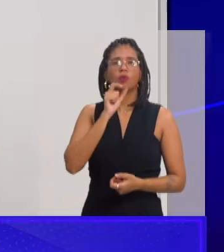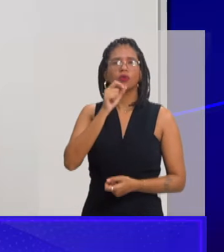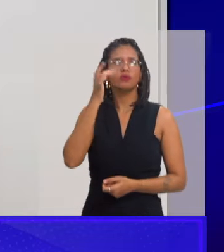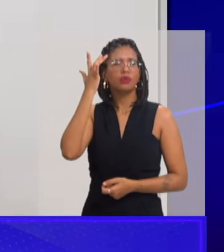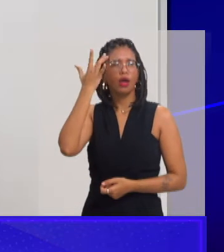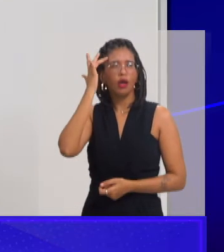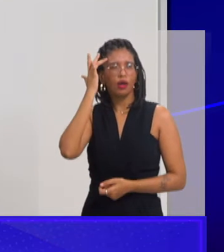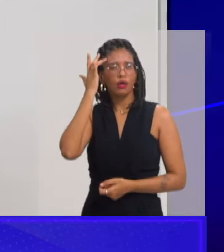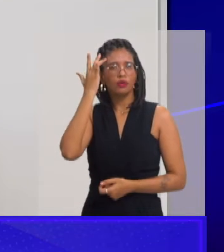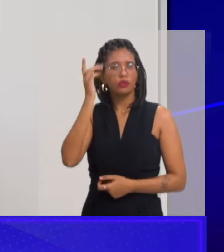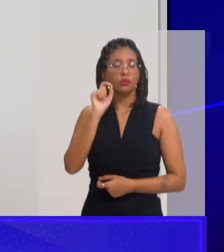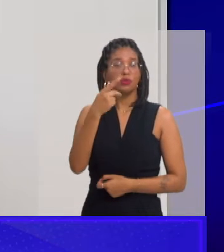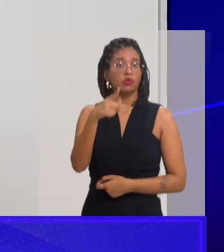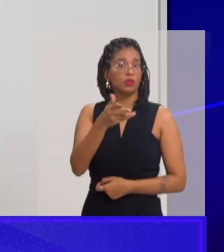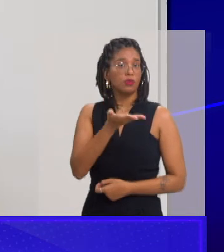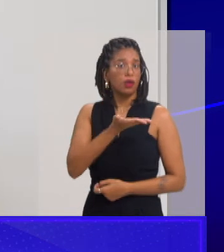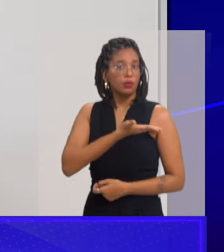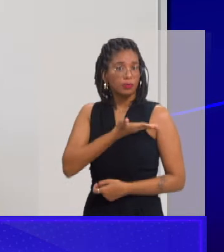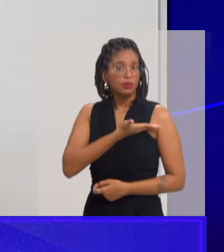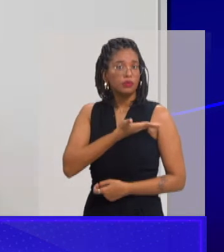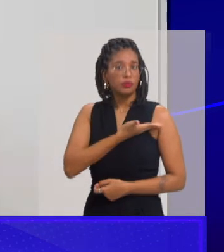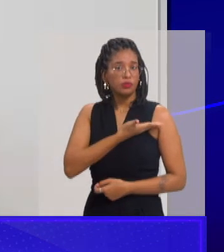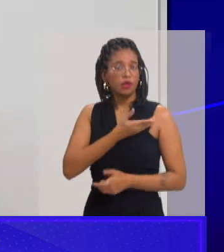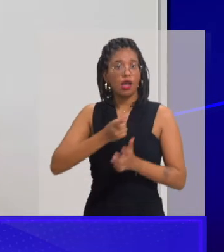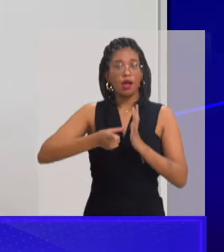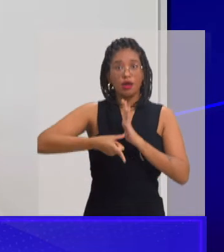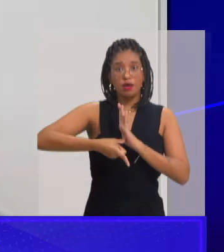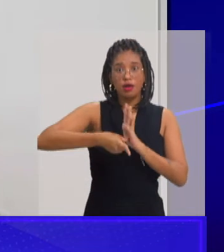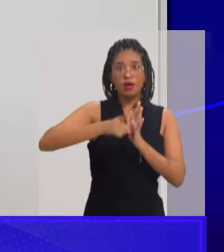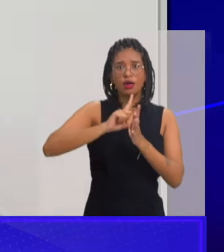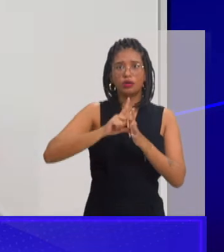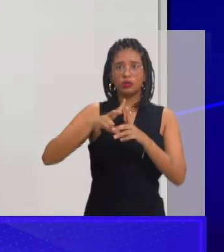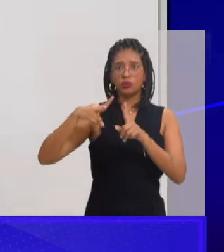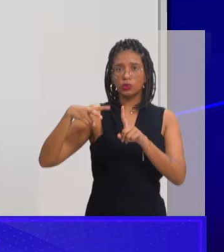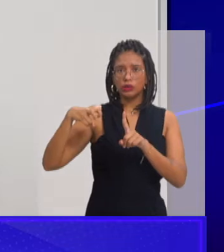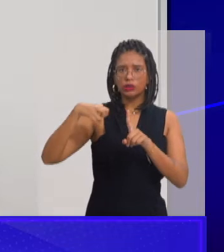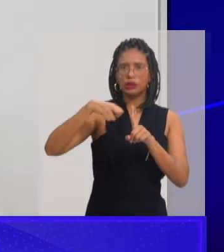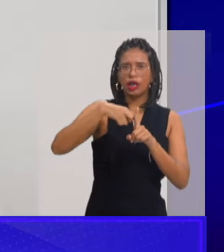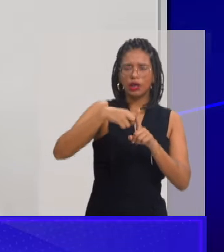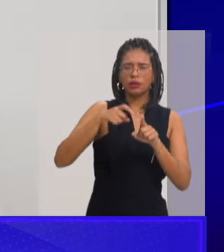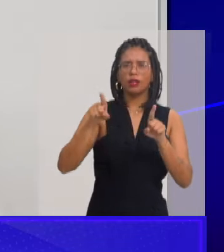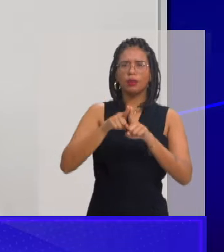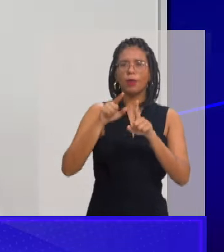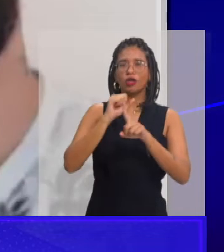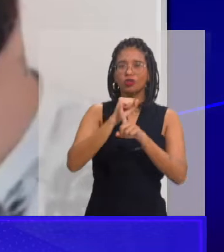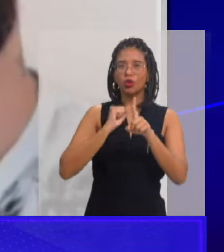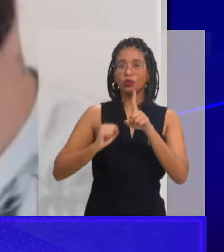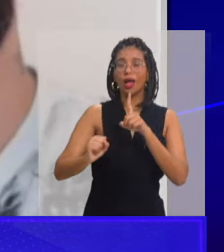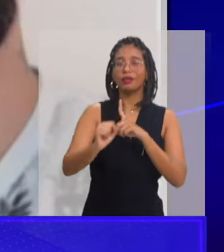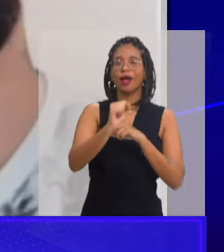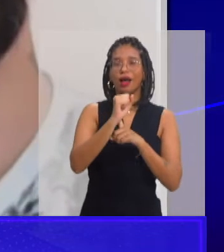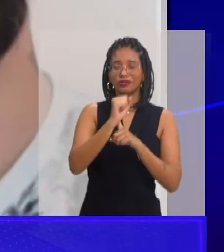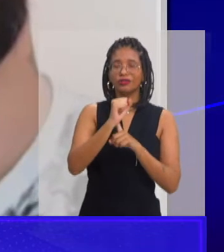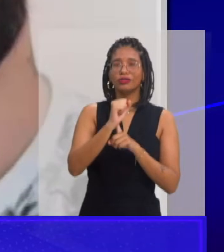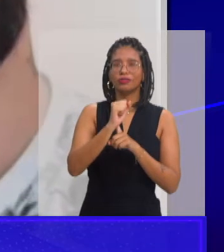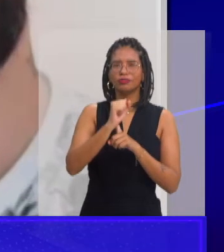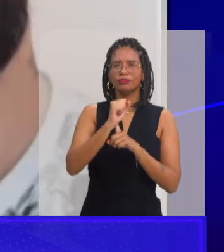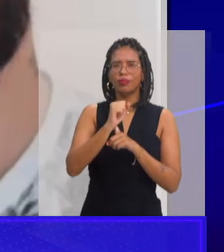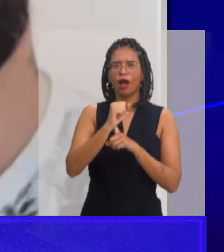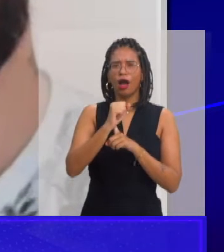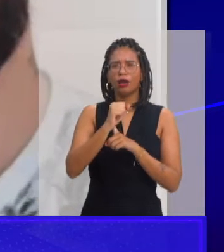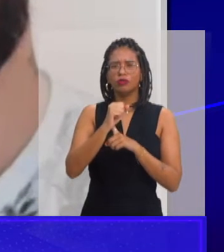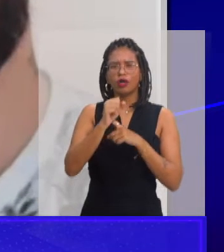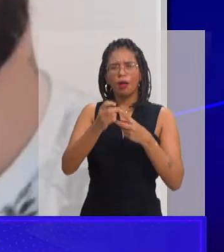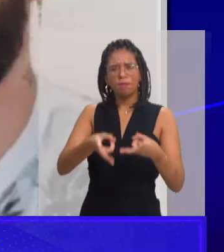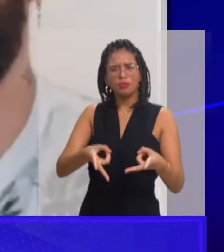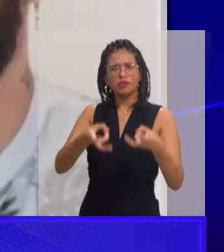respeitando o meu corpo e as minhas limitações, mas entendendo a importância de estar neles, né? Como é que você acha, por